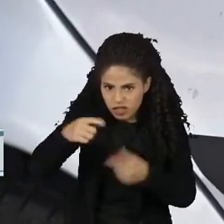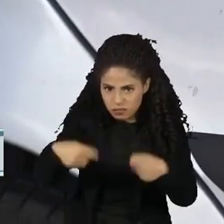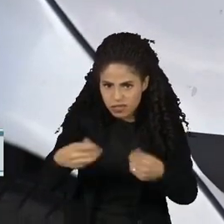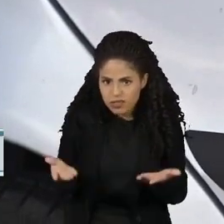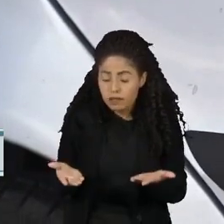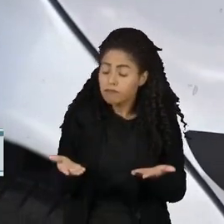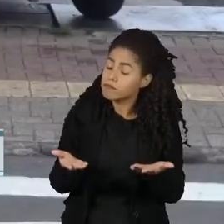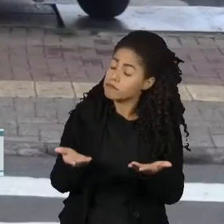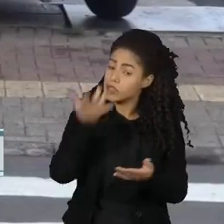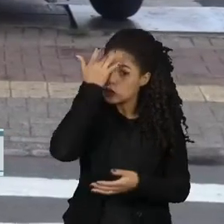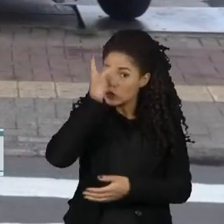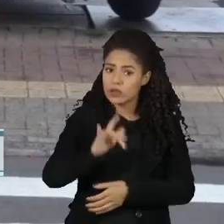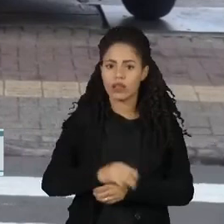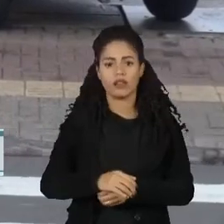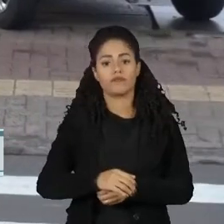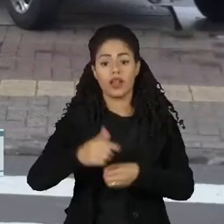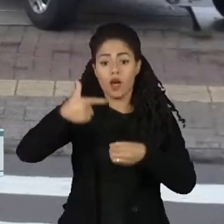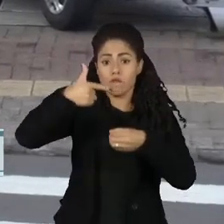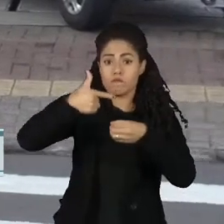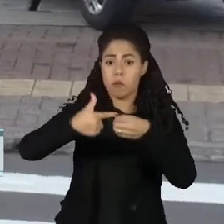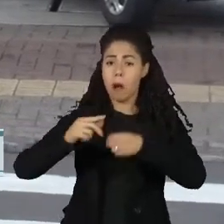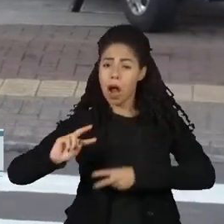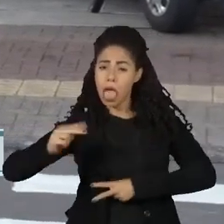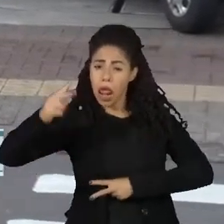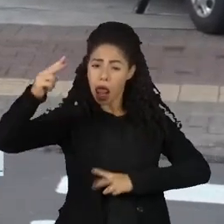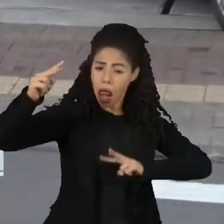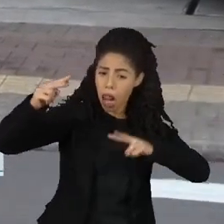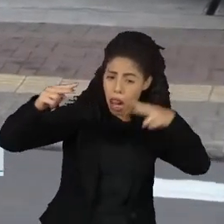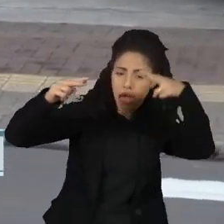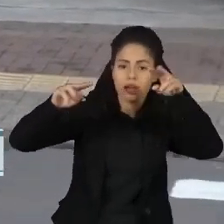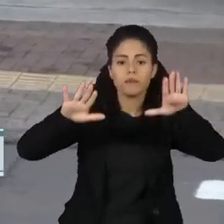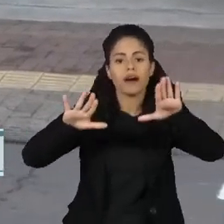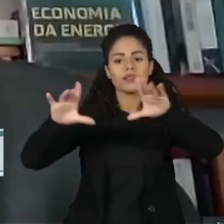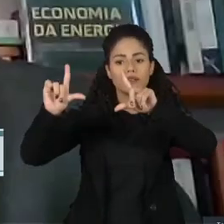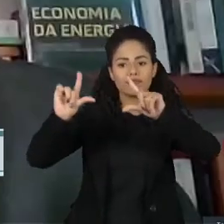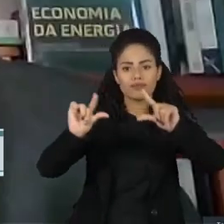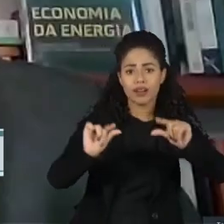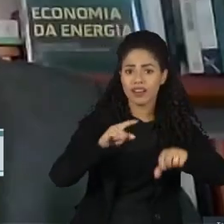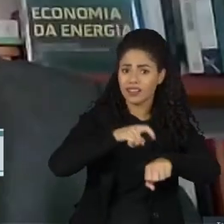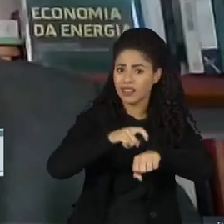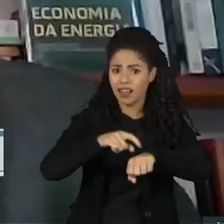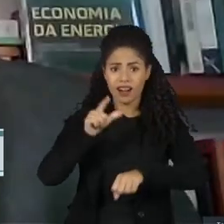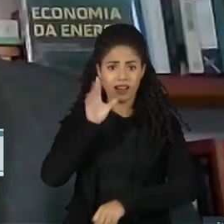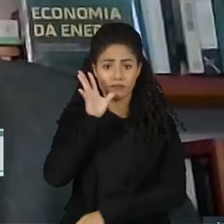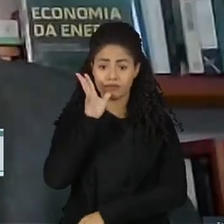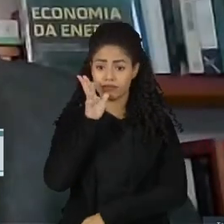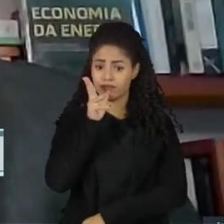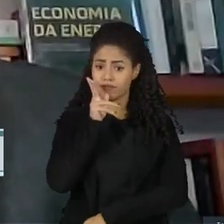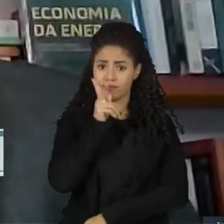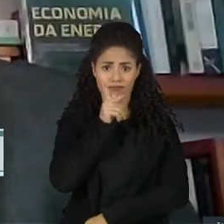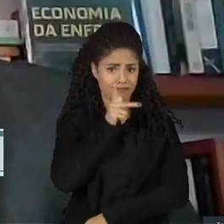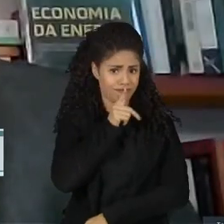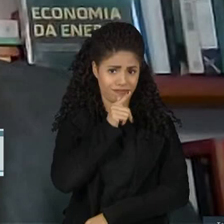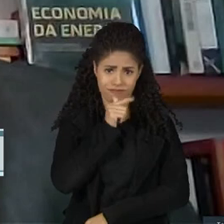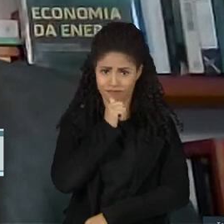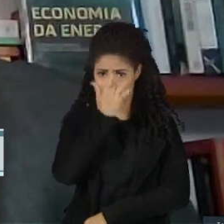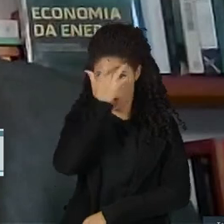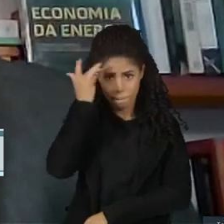sobe como um foguete e tende a cair como uma pena. Na verdade, quando o dono do posto,